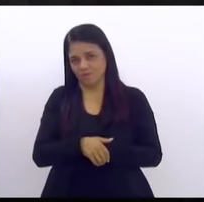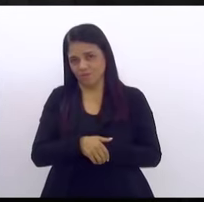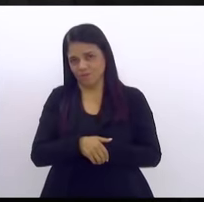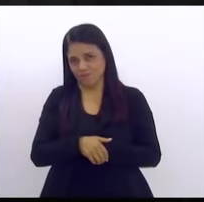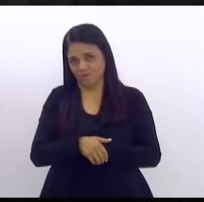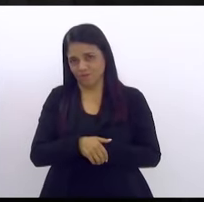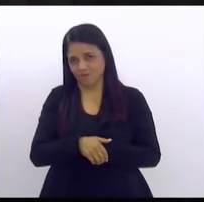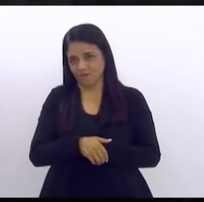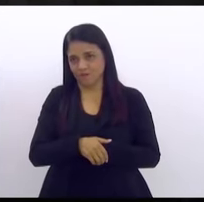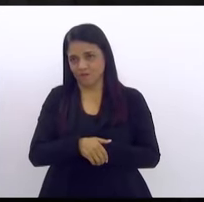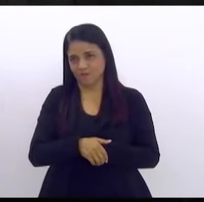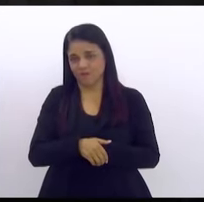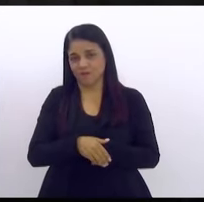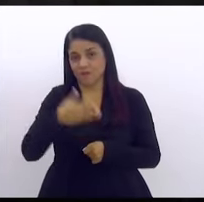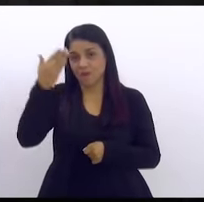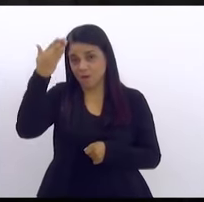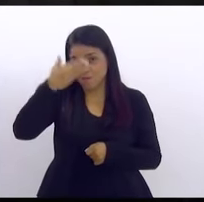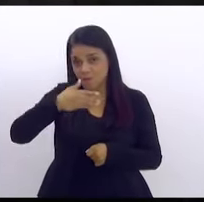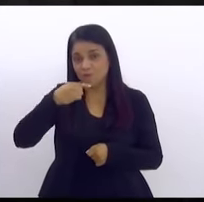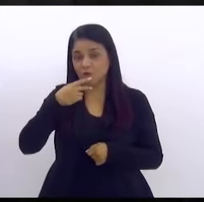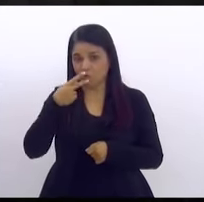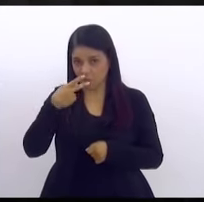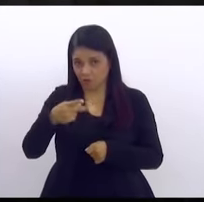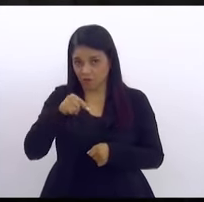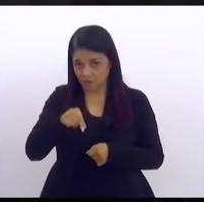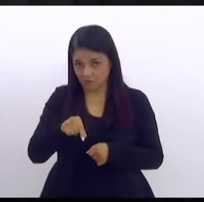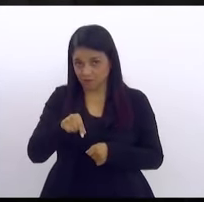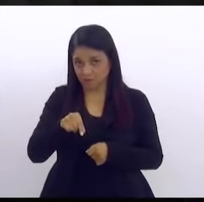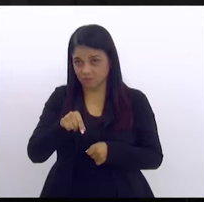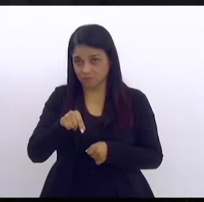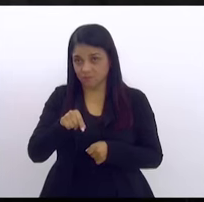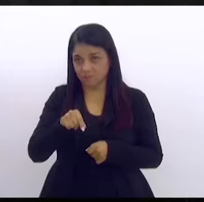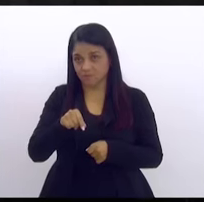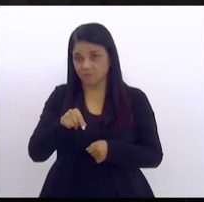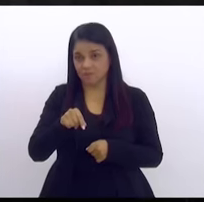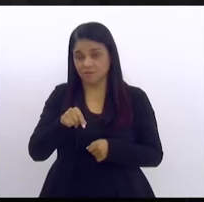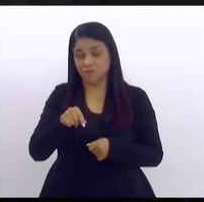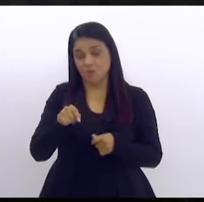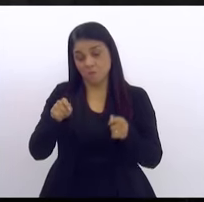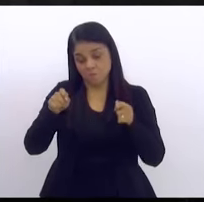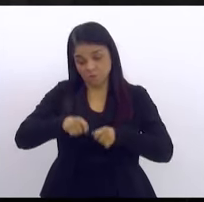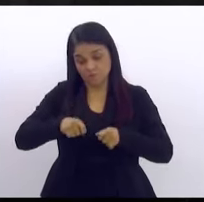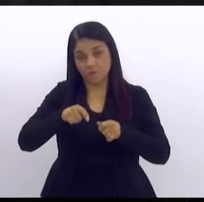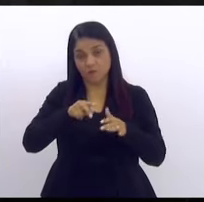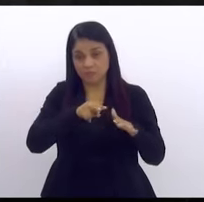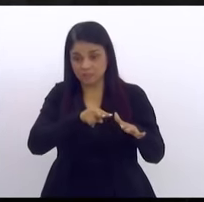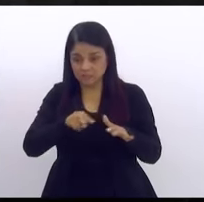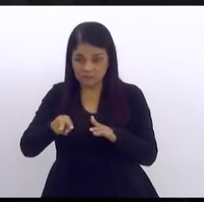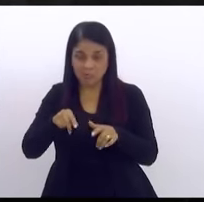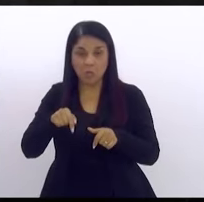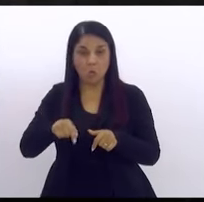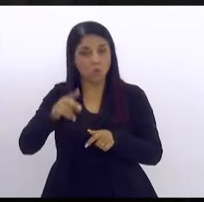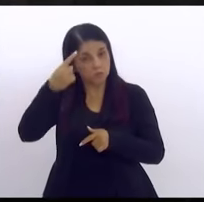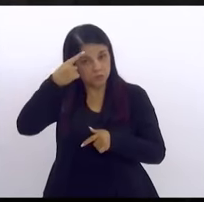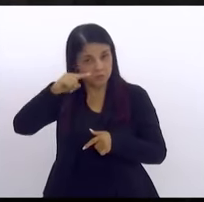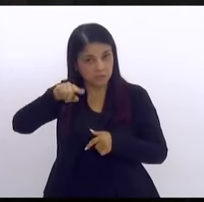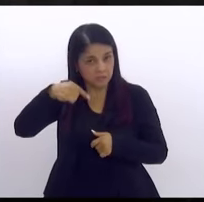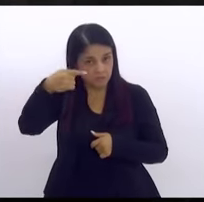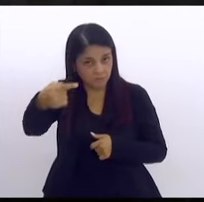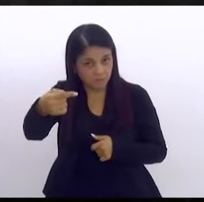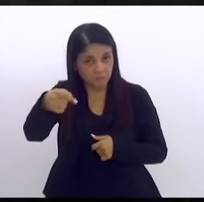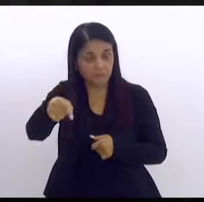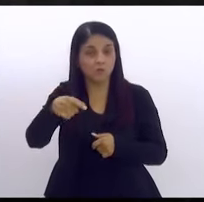para comprovar o que eu estou dizendo, senhor presidente, possivelmente essa semana, ou a semana que vem, o